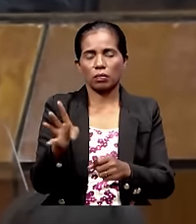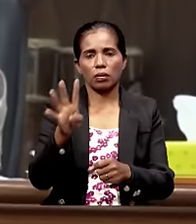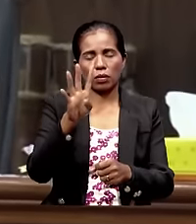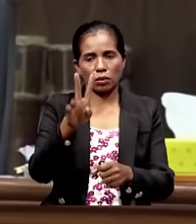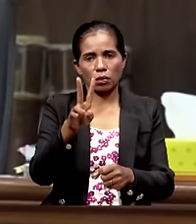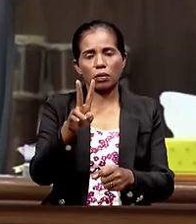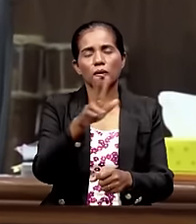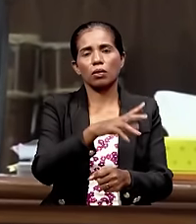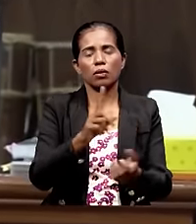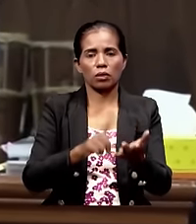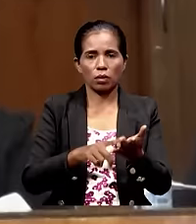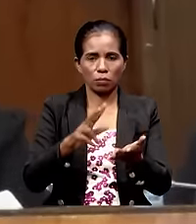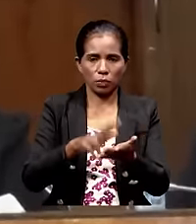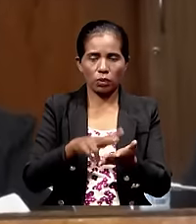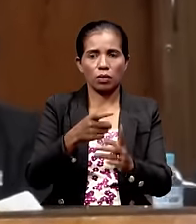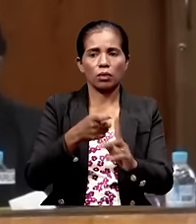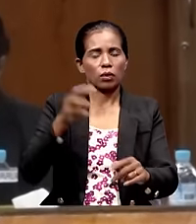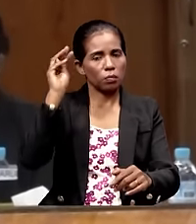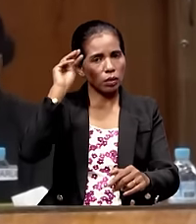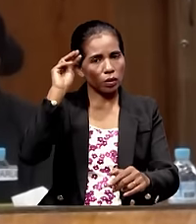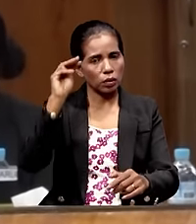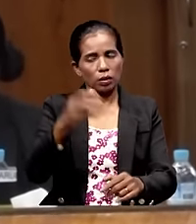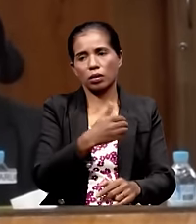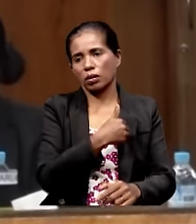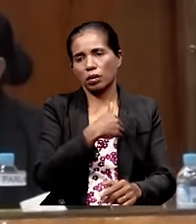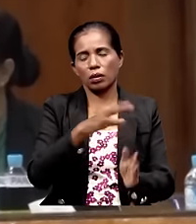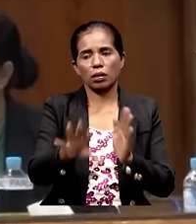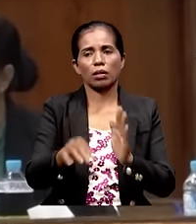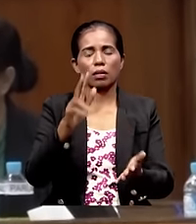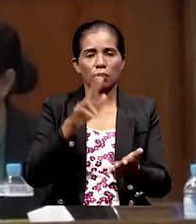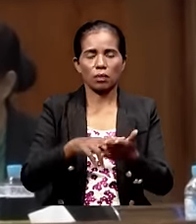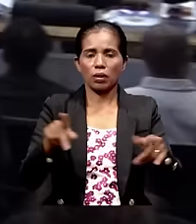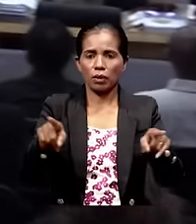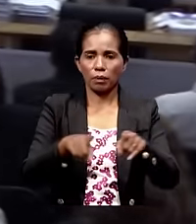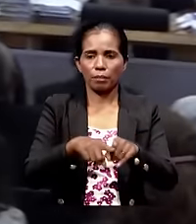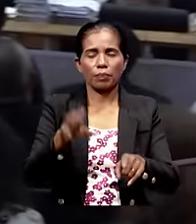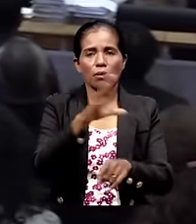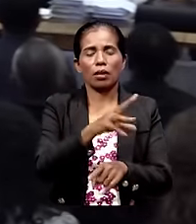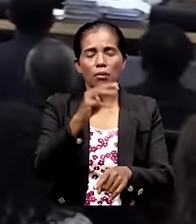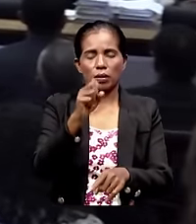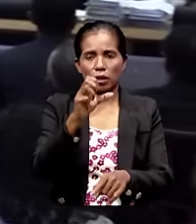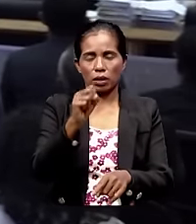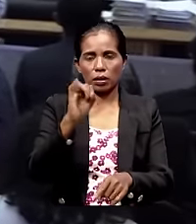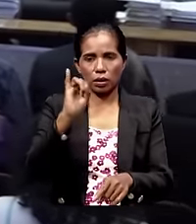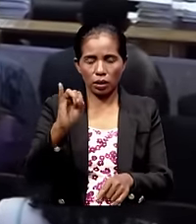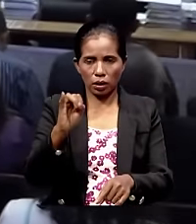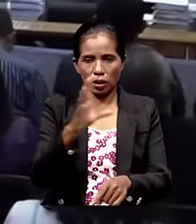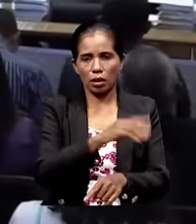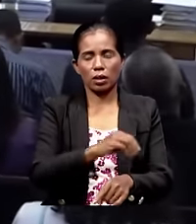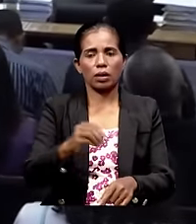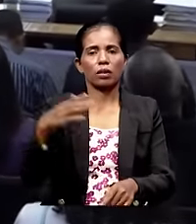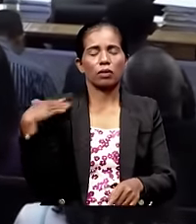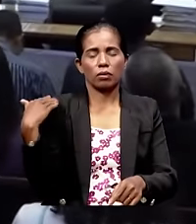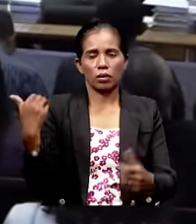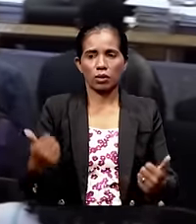no aprova ba orsamentu husi ministerio hirak nebe, sedauketa na aprovasaun makanesan, solidaridade sosial no inklusaun, juventude